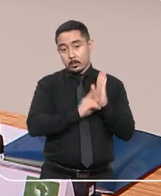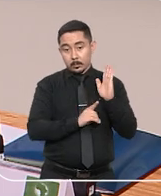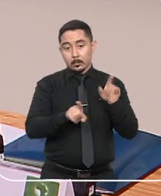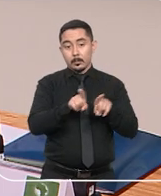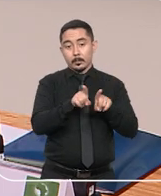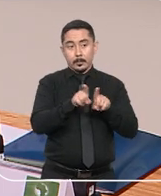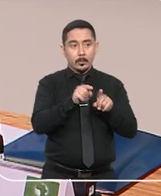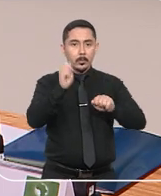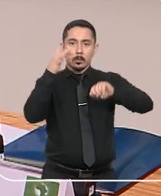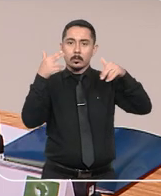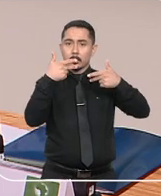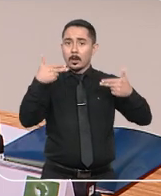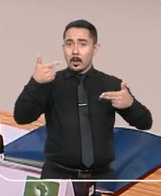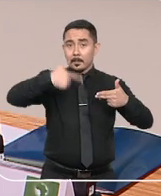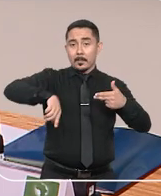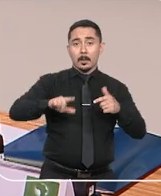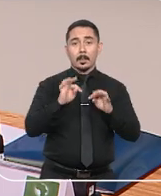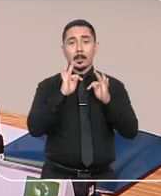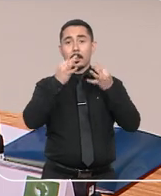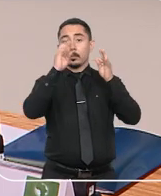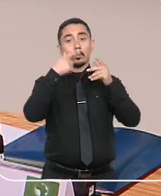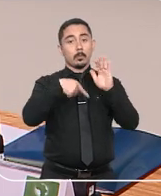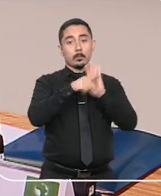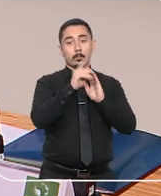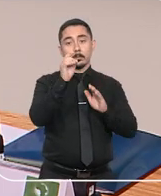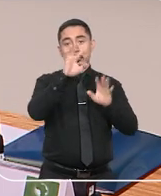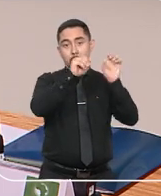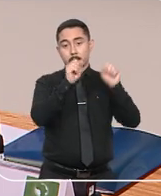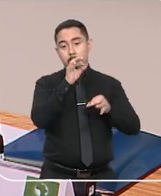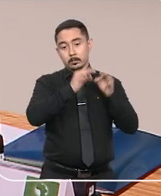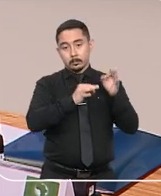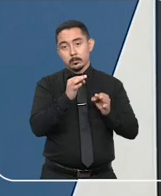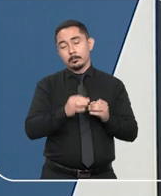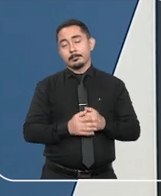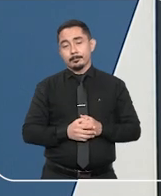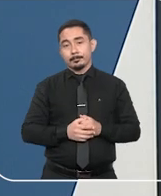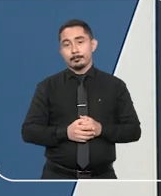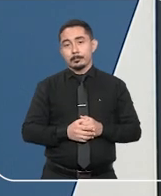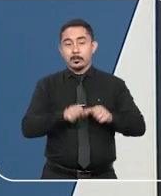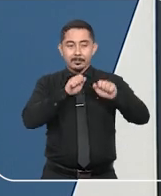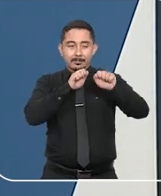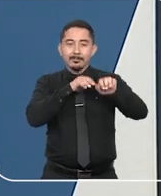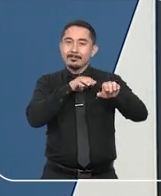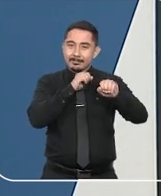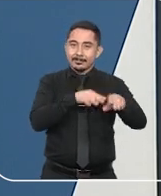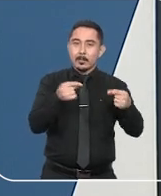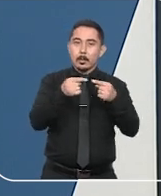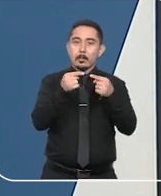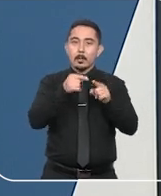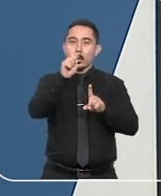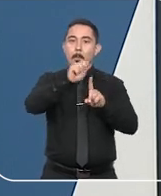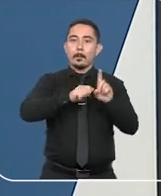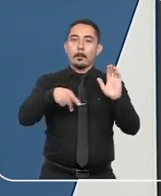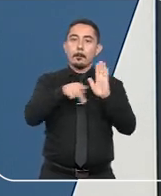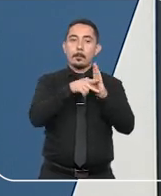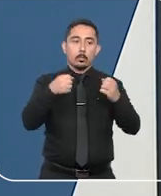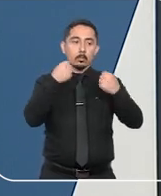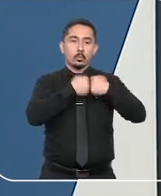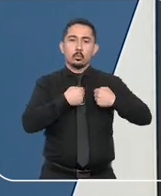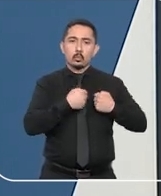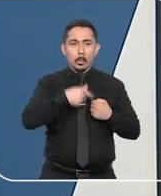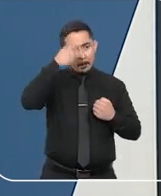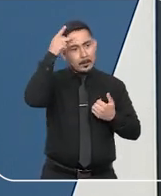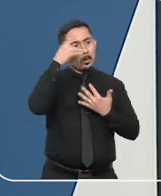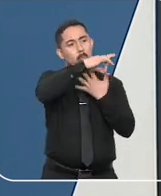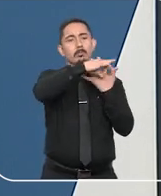mudanças climáticas e o uso de tecnologias avançadas em tribunais de justiça. Setembro é o mês de conscientização da luta